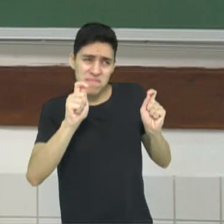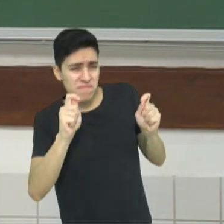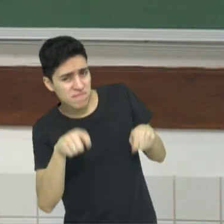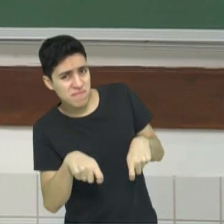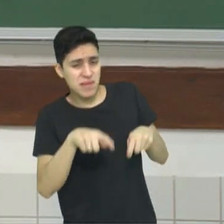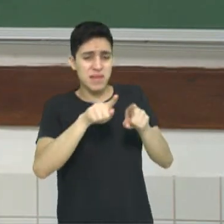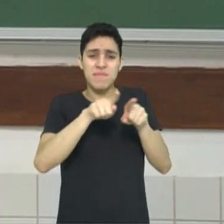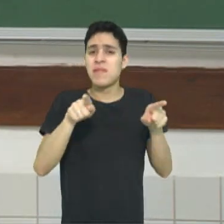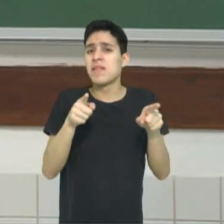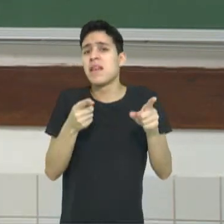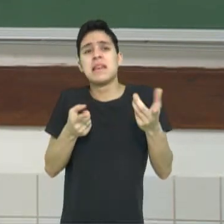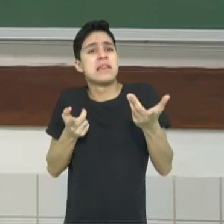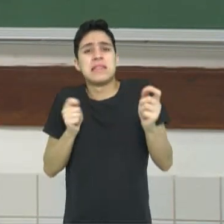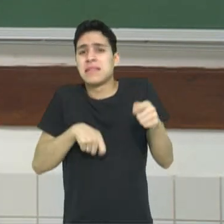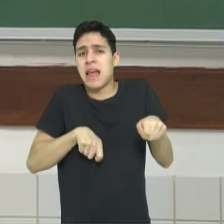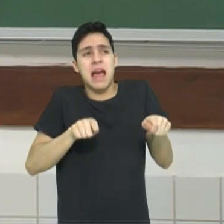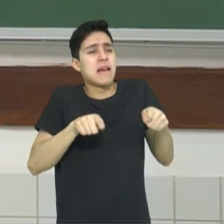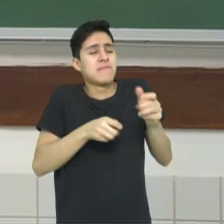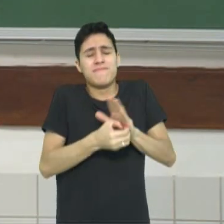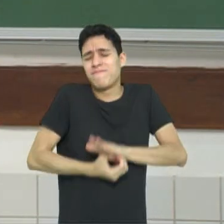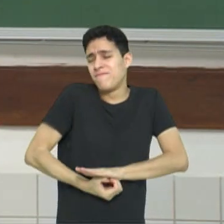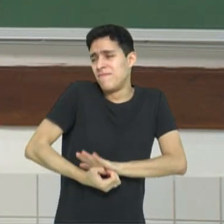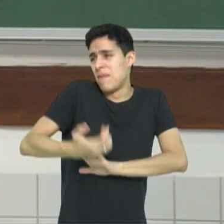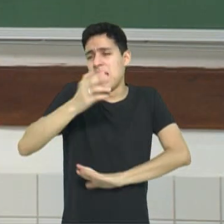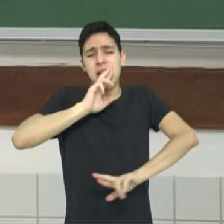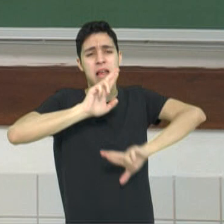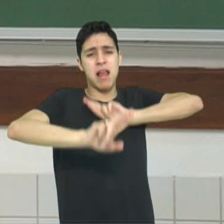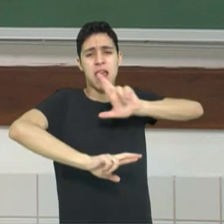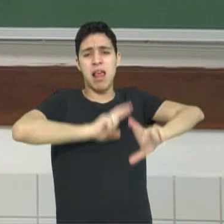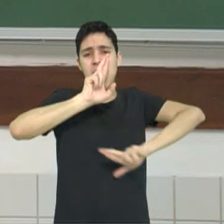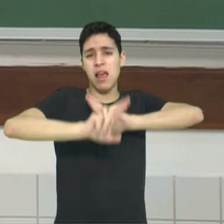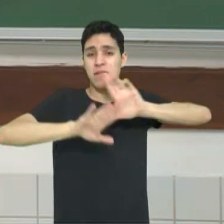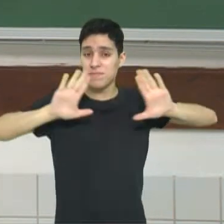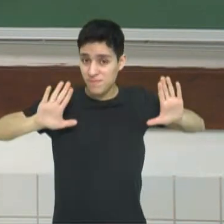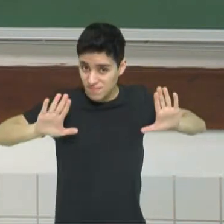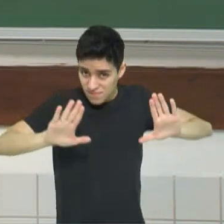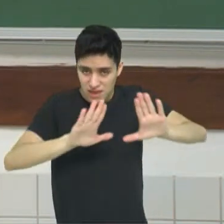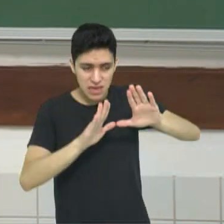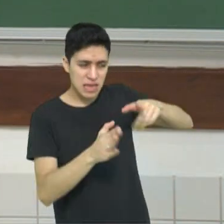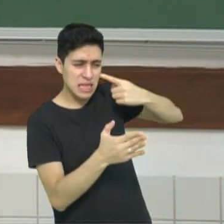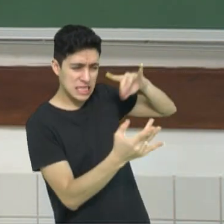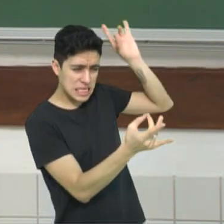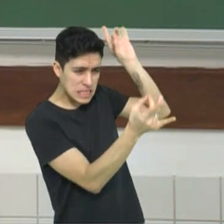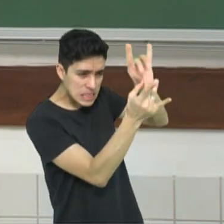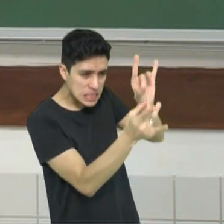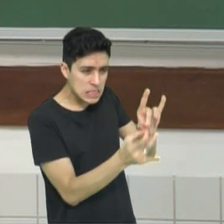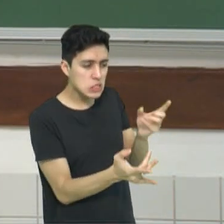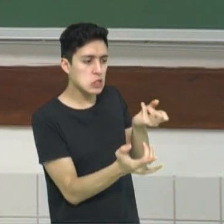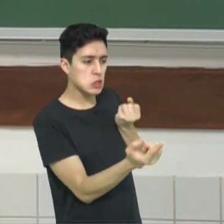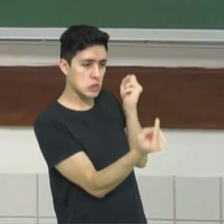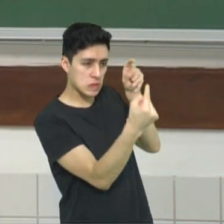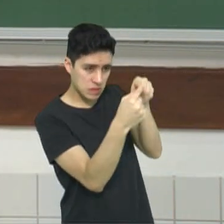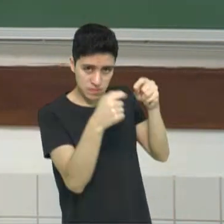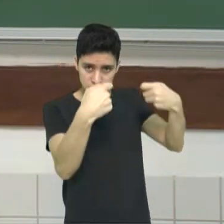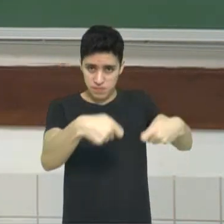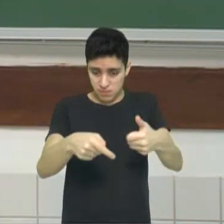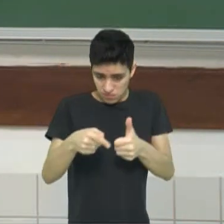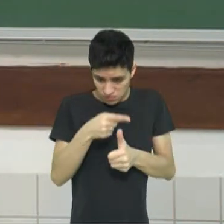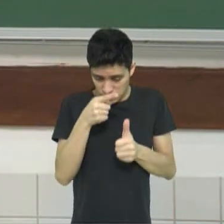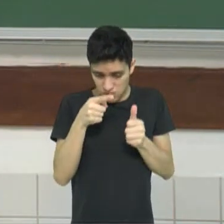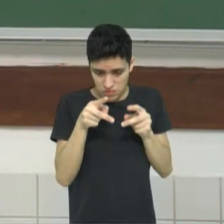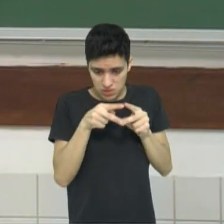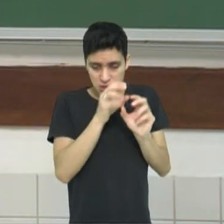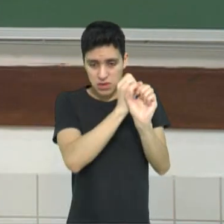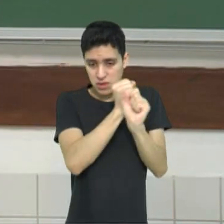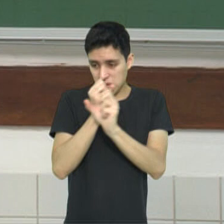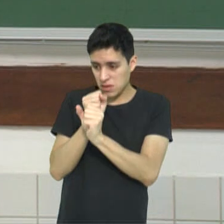São infinitas soluções. Agora, para você determinar um número específico, você precisa daí de duas equações e